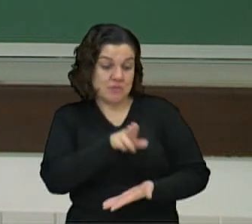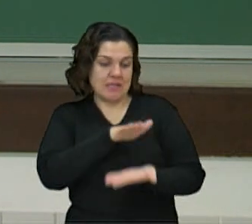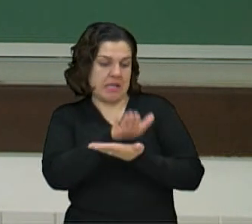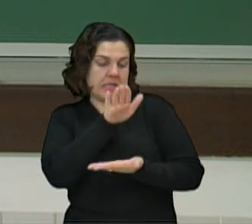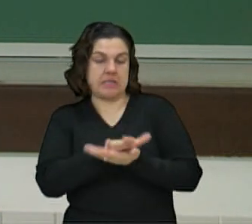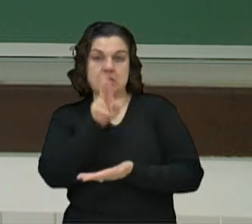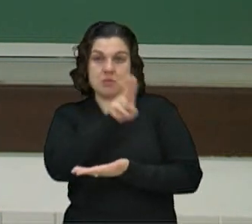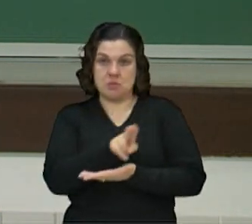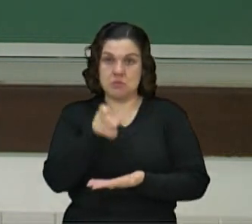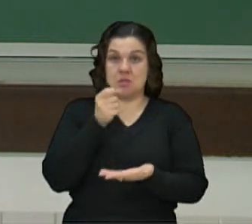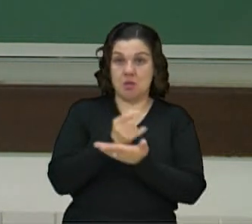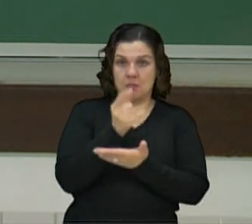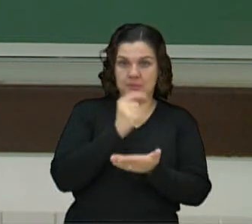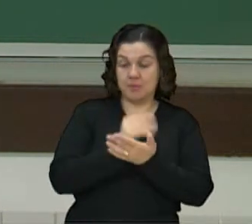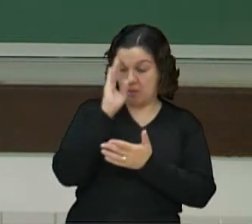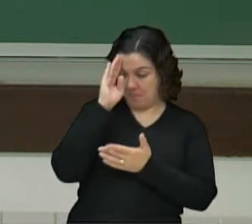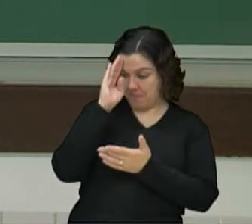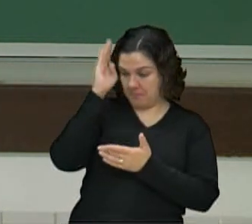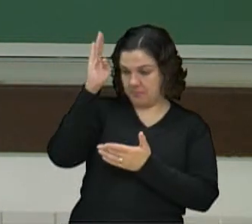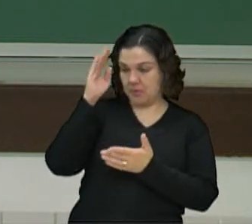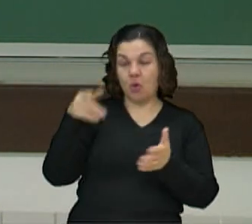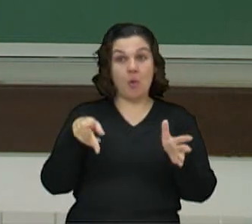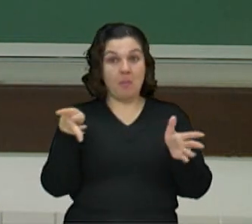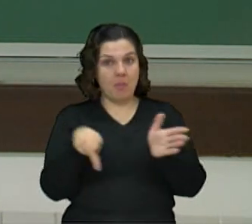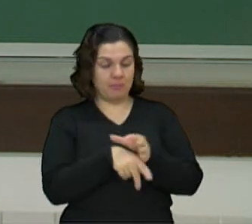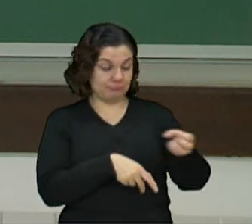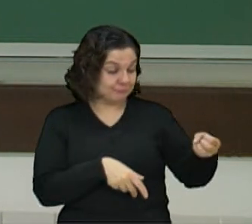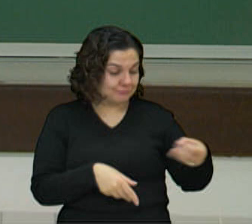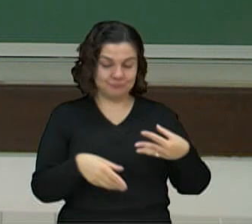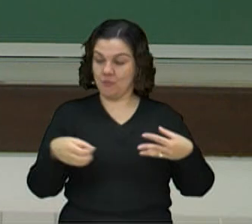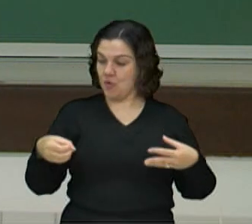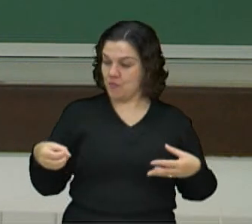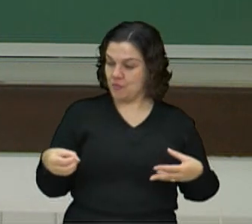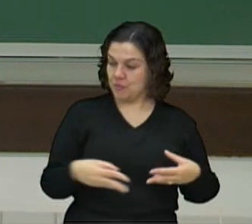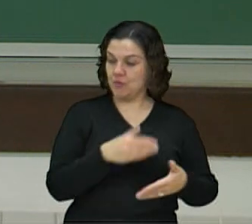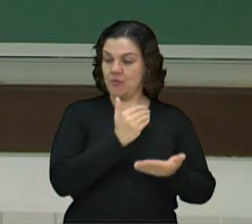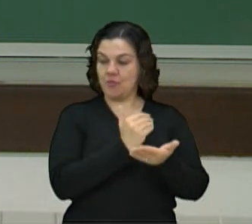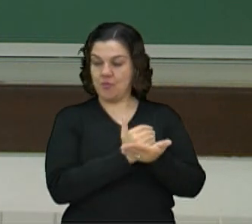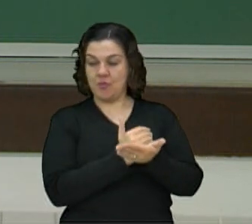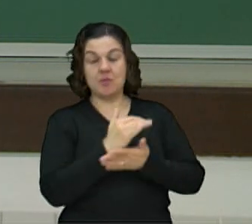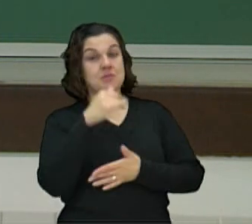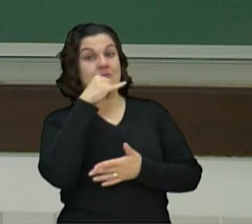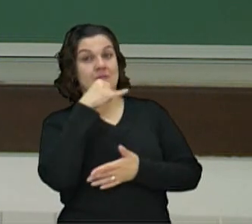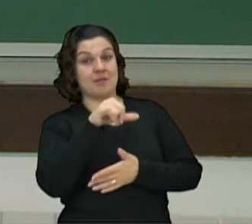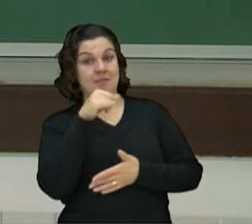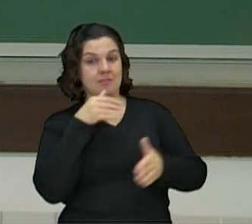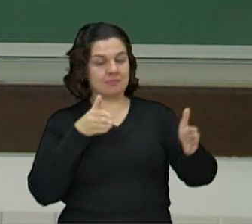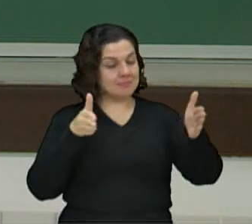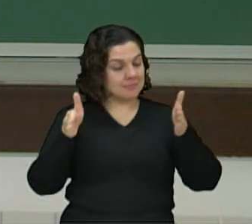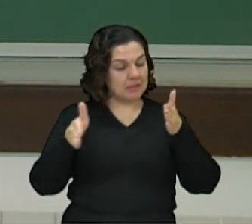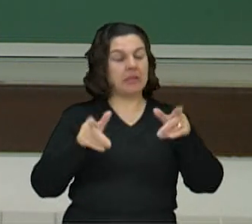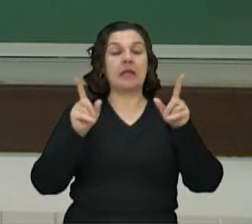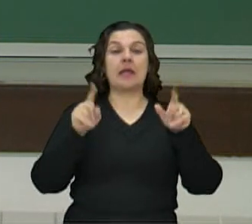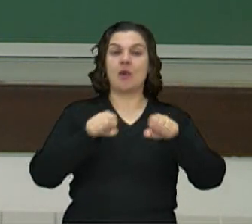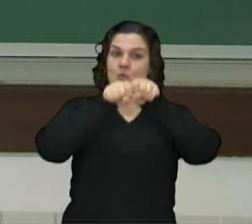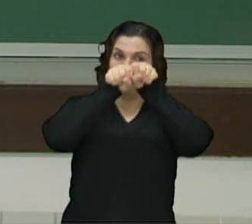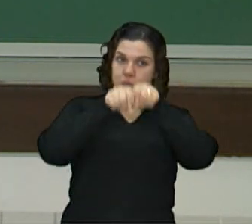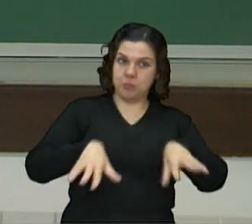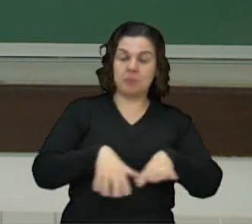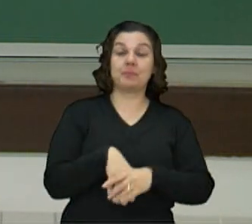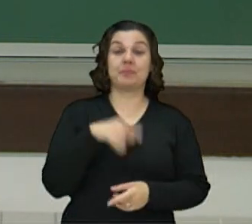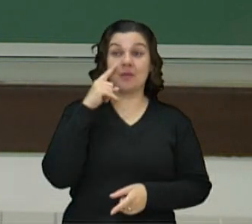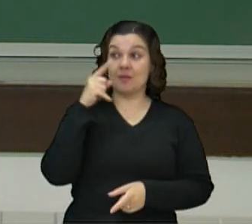consumo, principalmente no começo das novidades vindas com energia elétrica e que eram muito